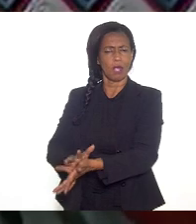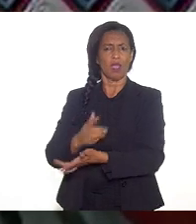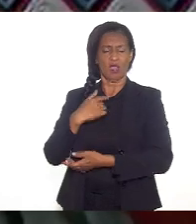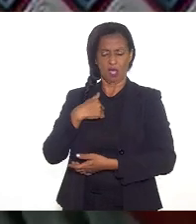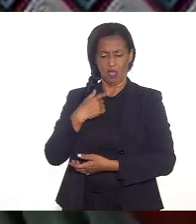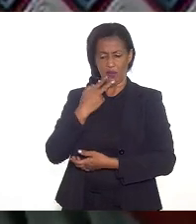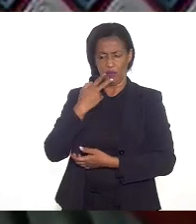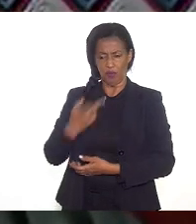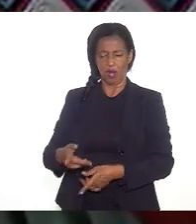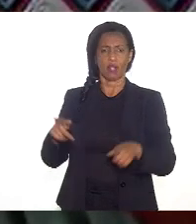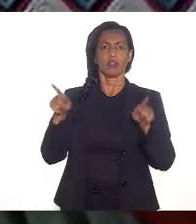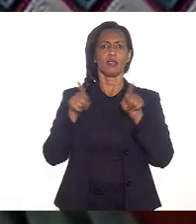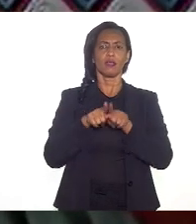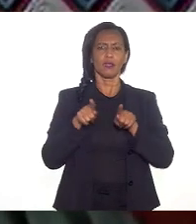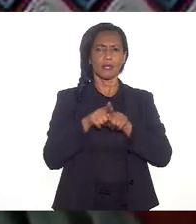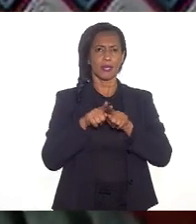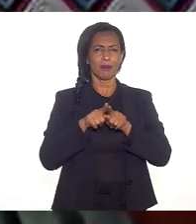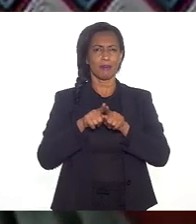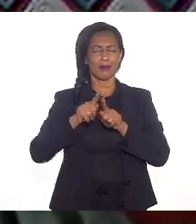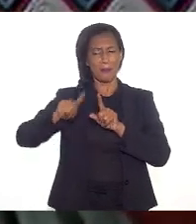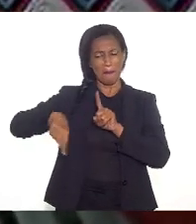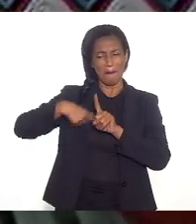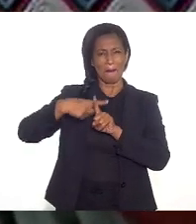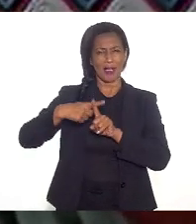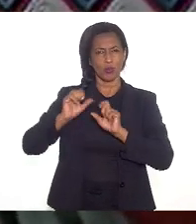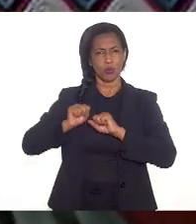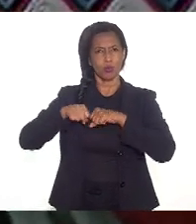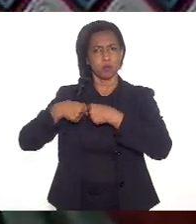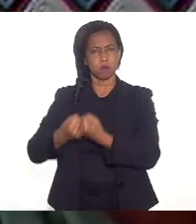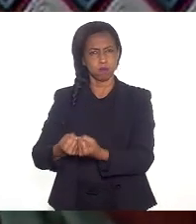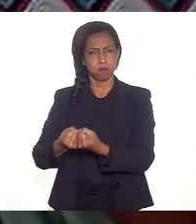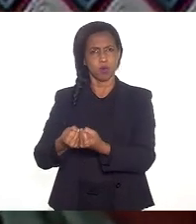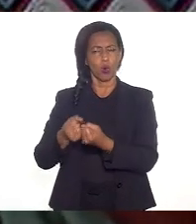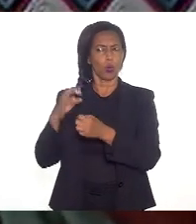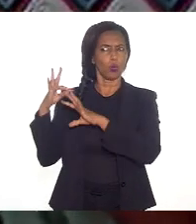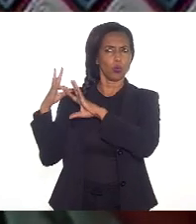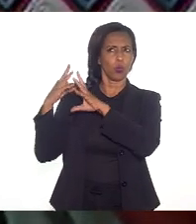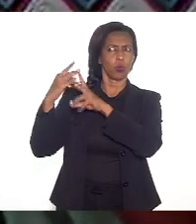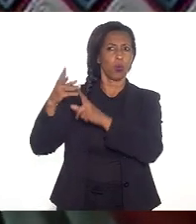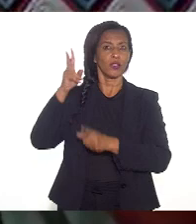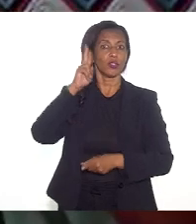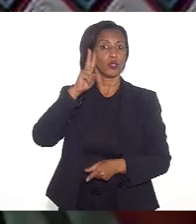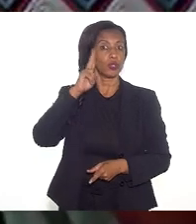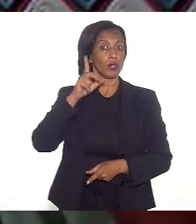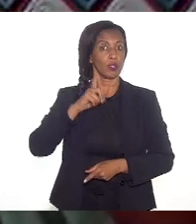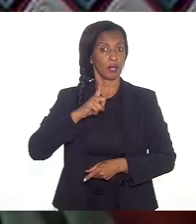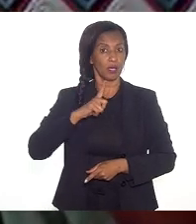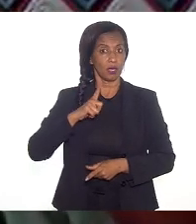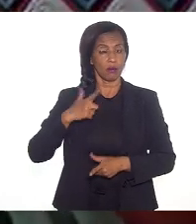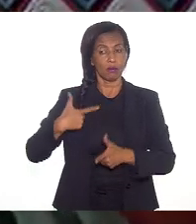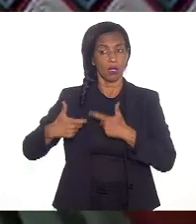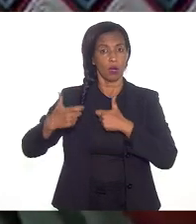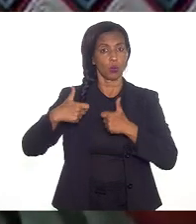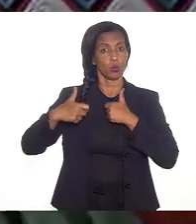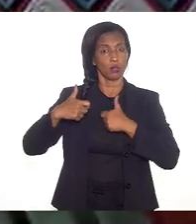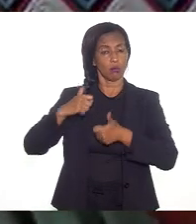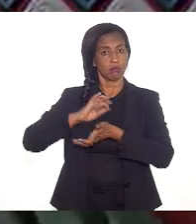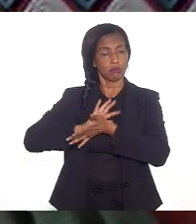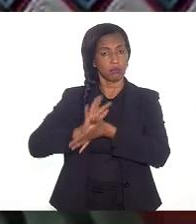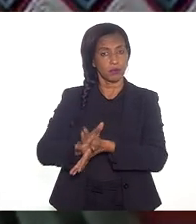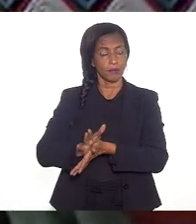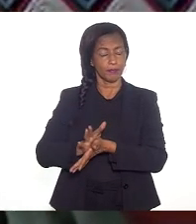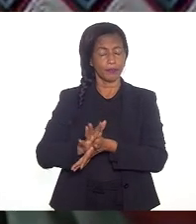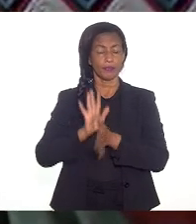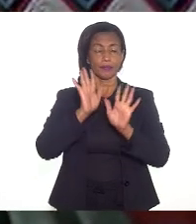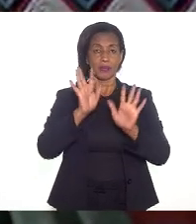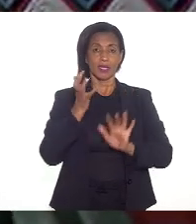fala, talvez com mais ênfase ainda por toda a história que tem na luta contra a discriminação. Mas eu quero